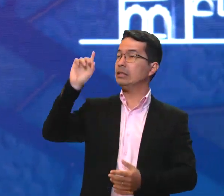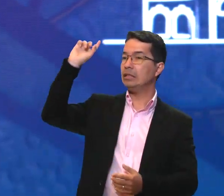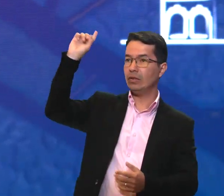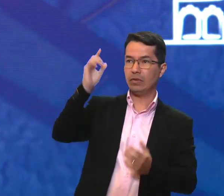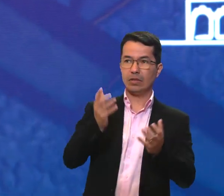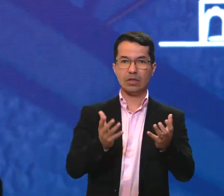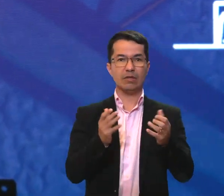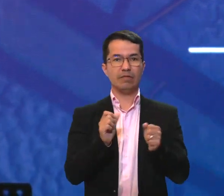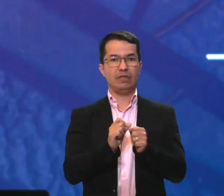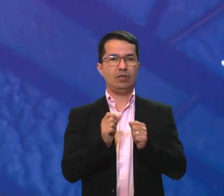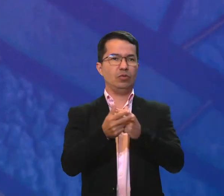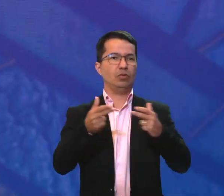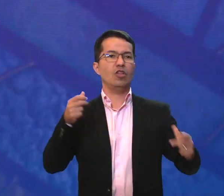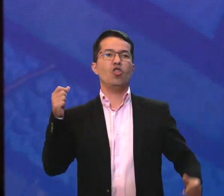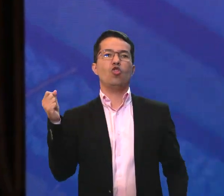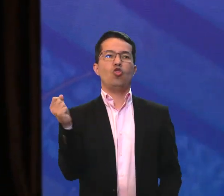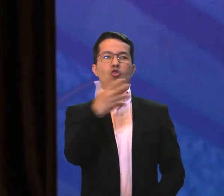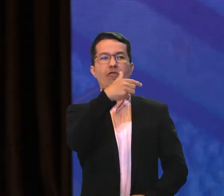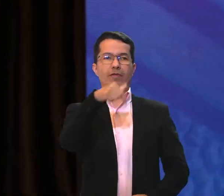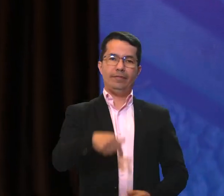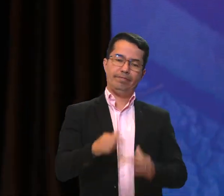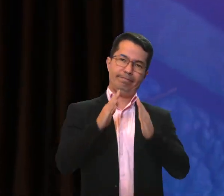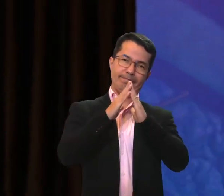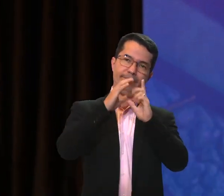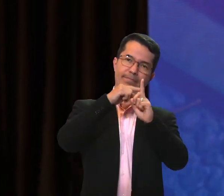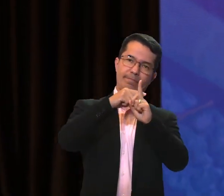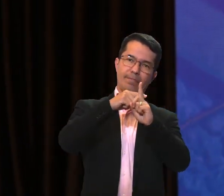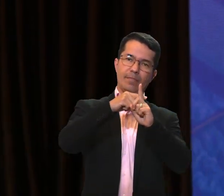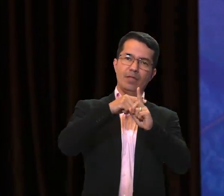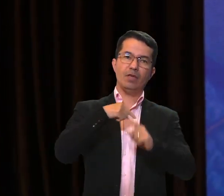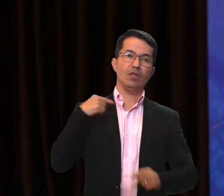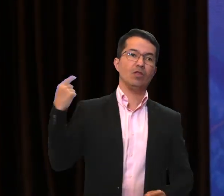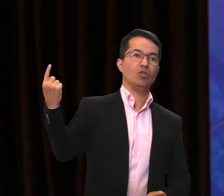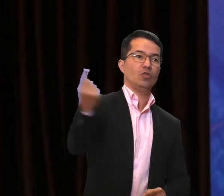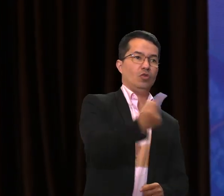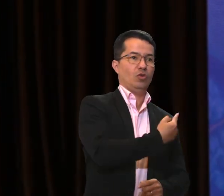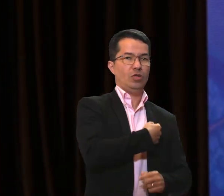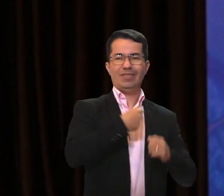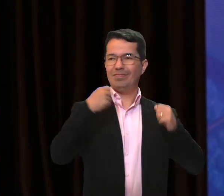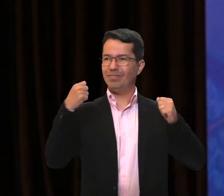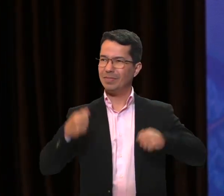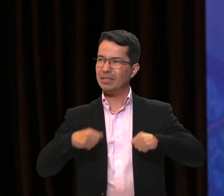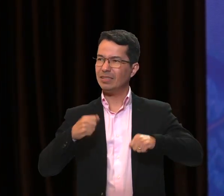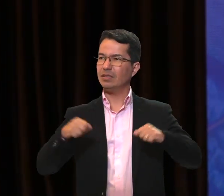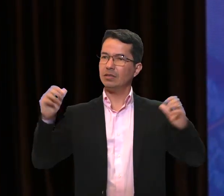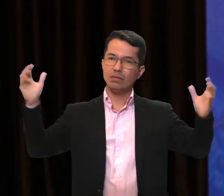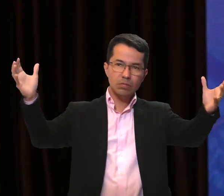nisso? Nós precisamos nos reunir para orar mais.